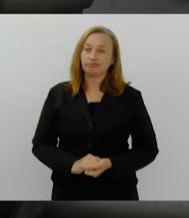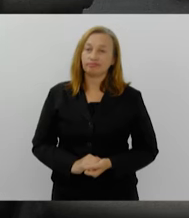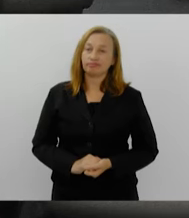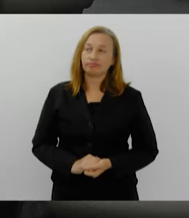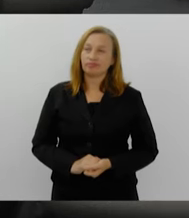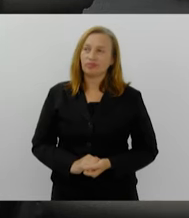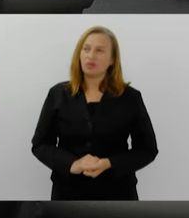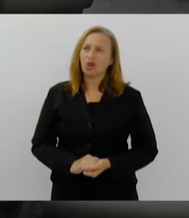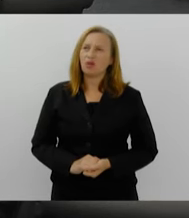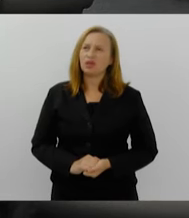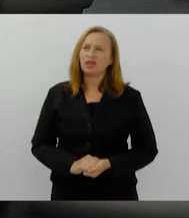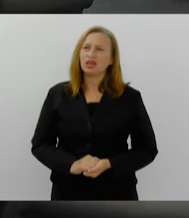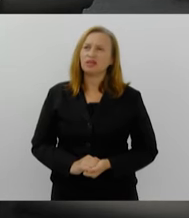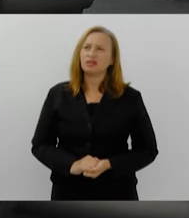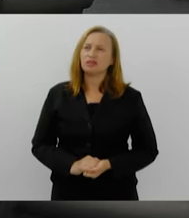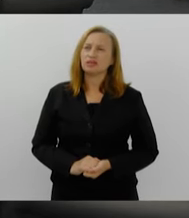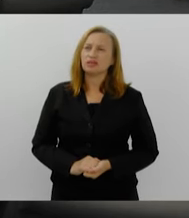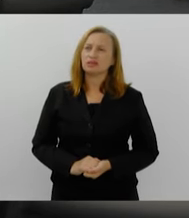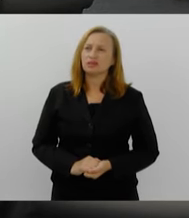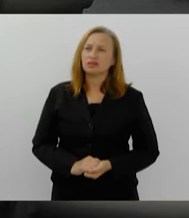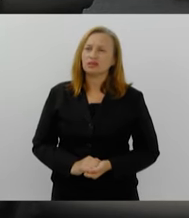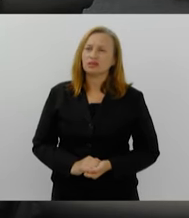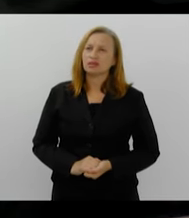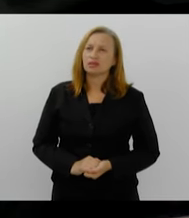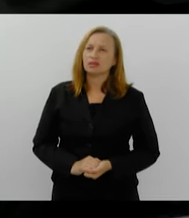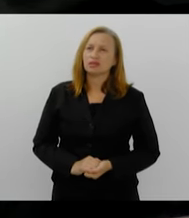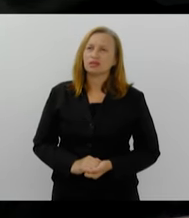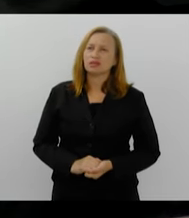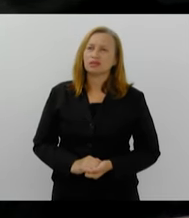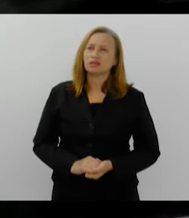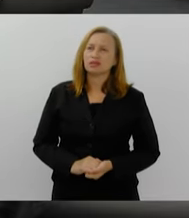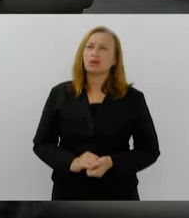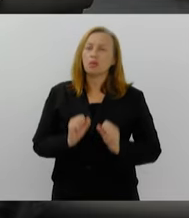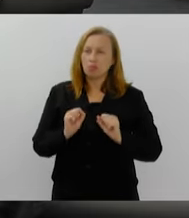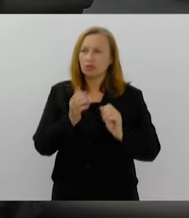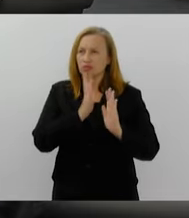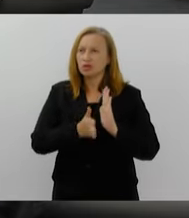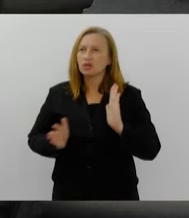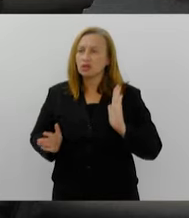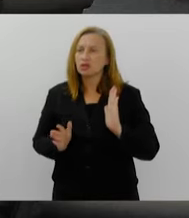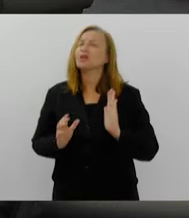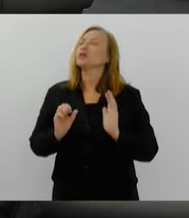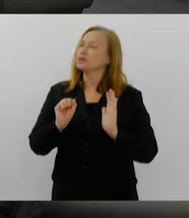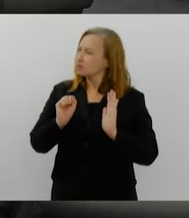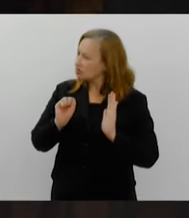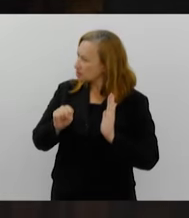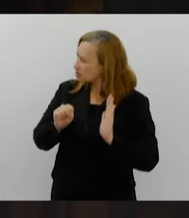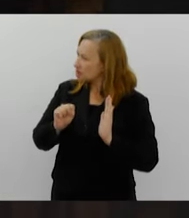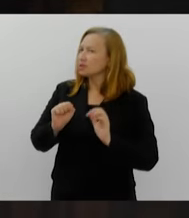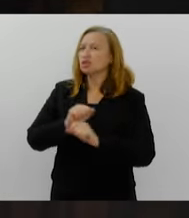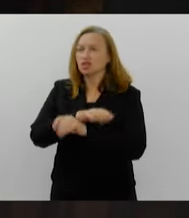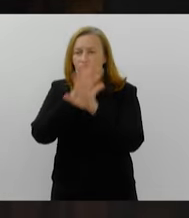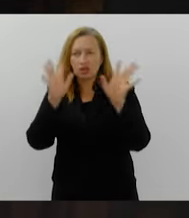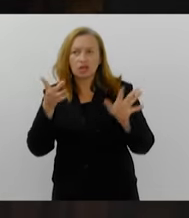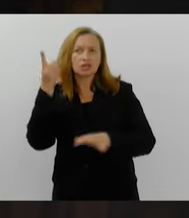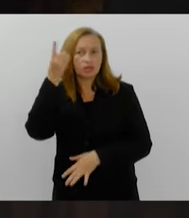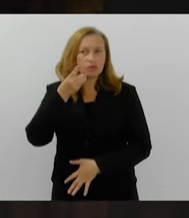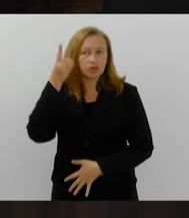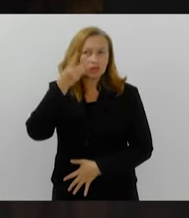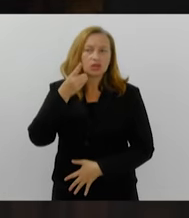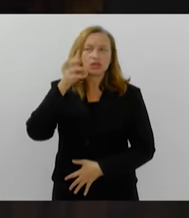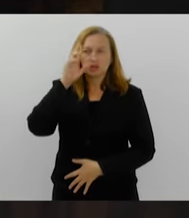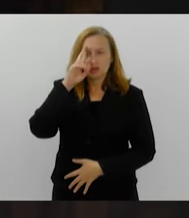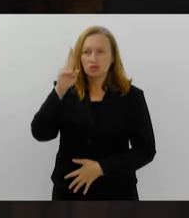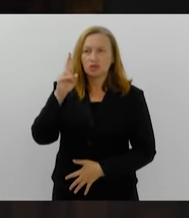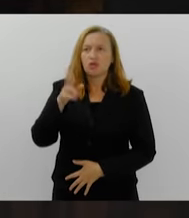A senhora está me concedendo? Hã? Está concedida pela ordem? Concedida, deixando claro, deputado, o que Vossa Excelência